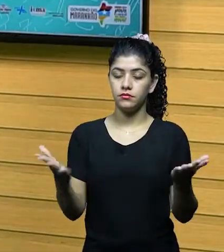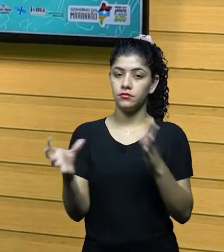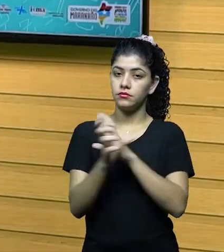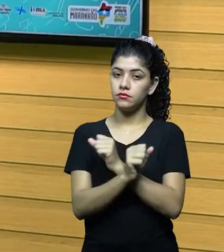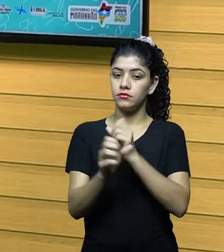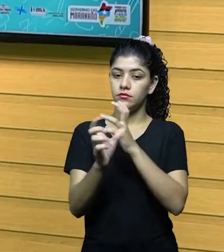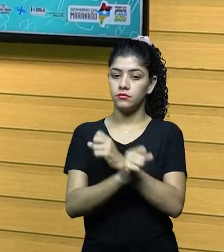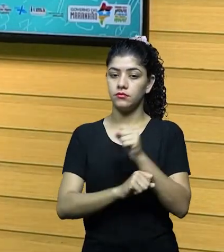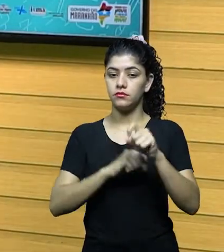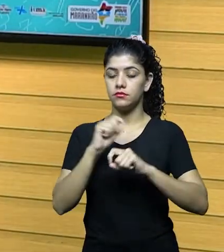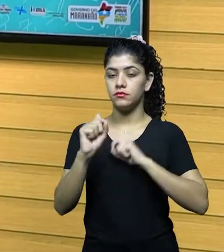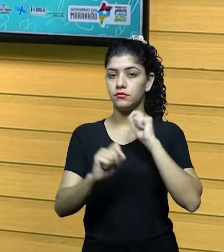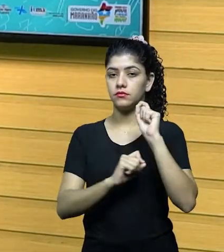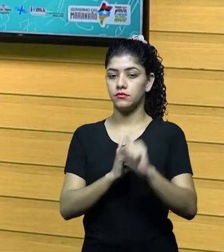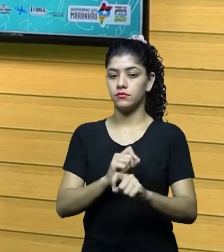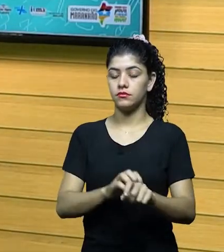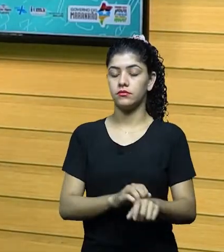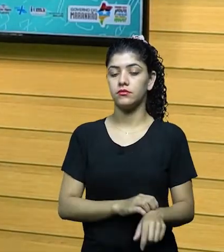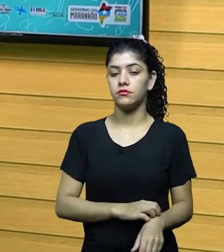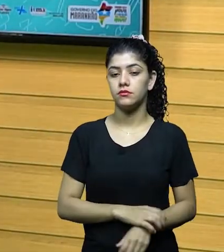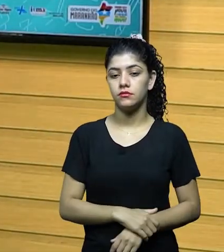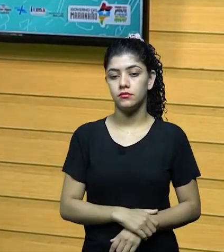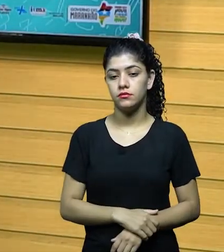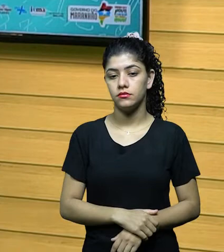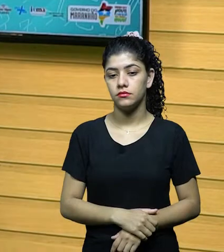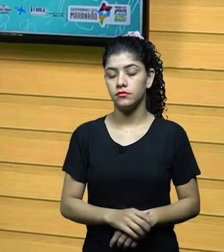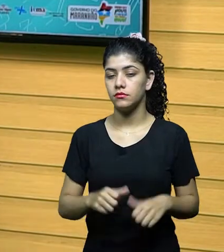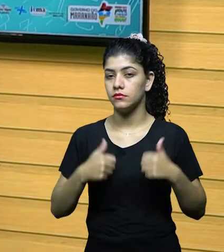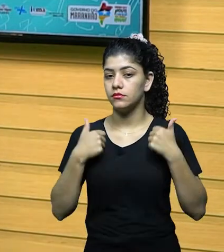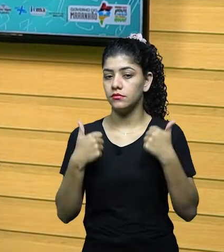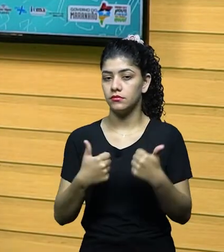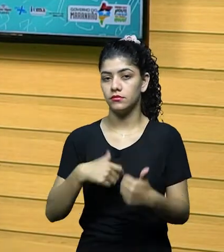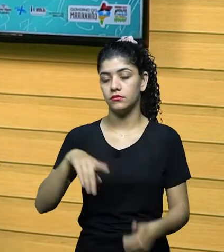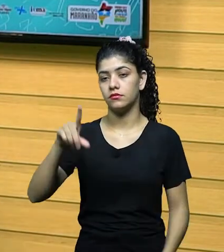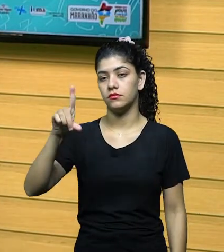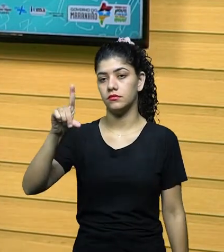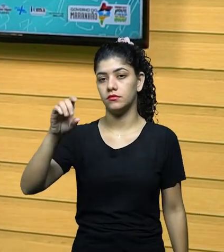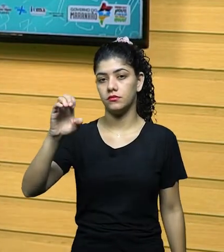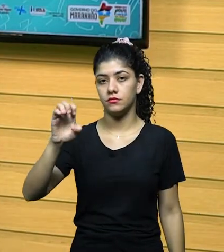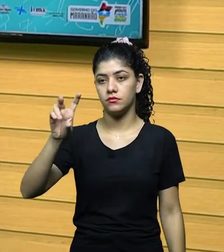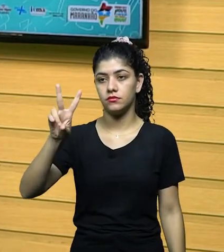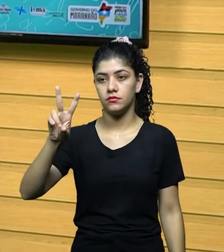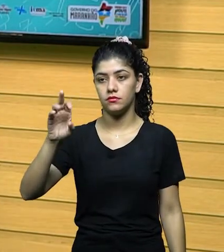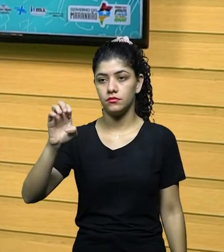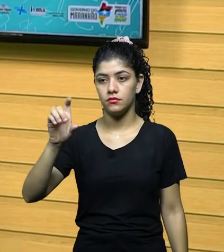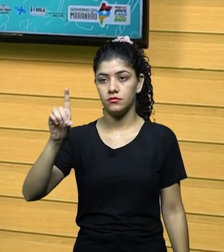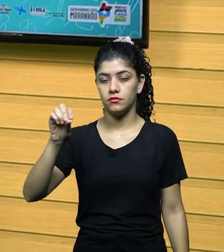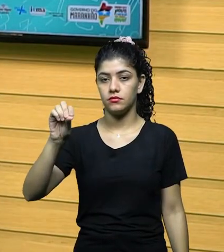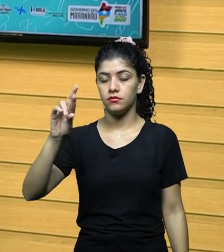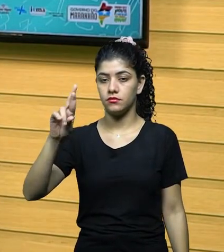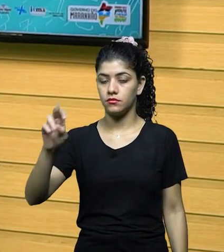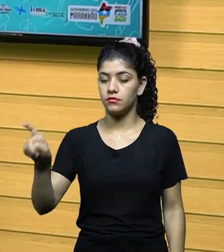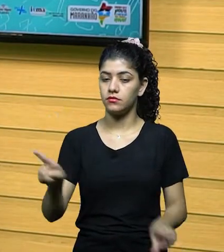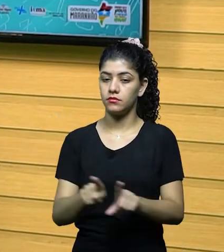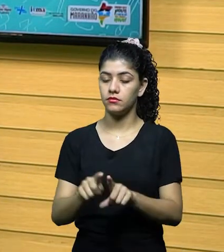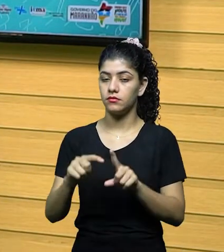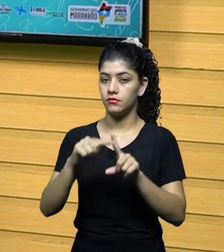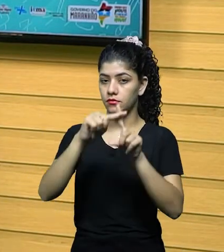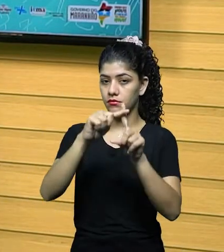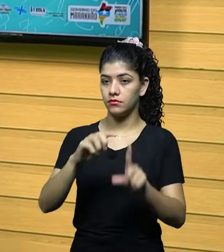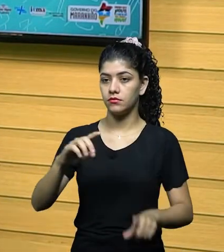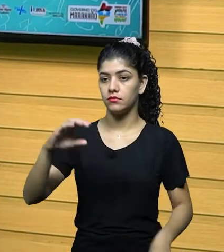para vocês que na contabilidade o saldo positivo ele é devedor e o saldo negativo ele é